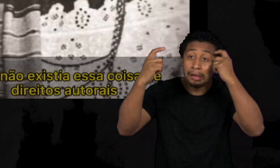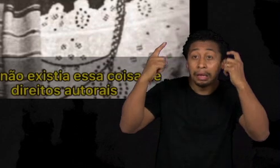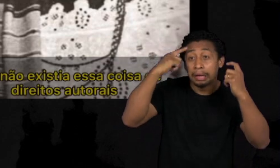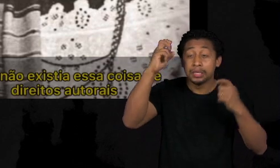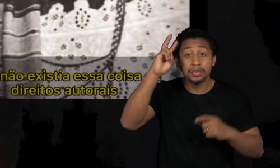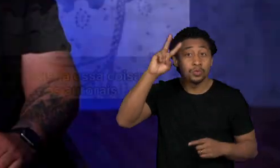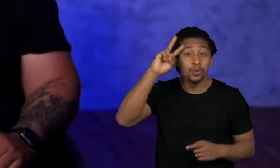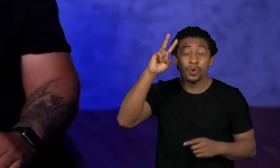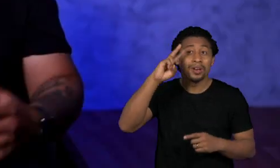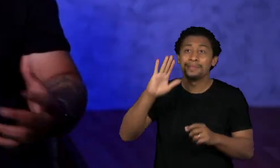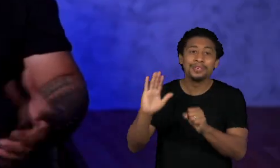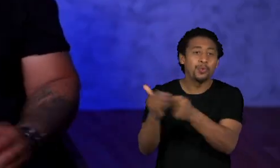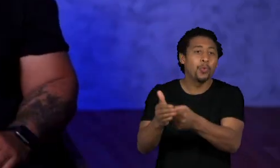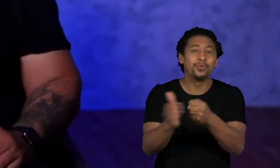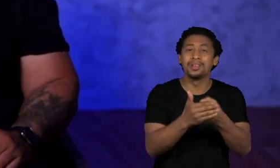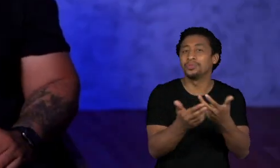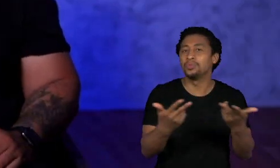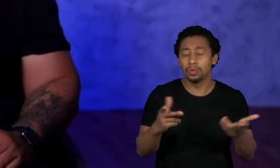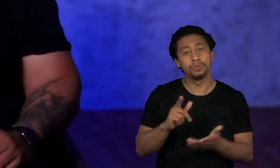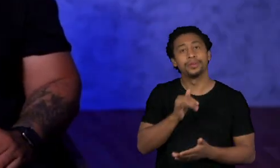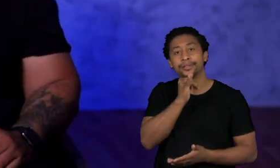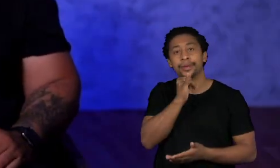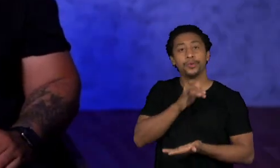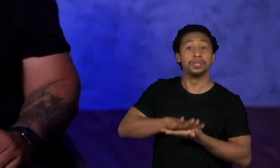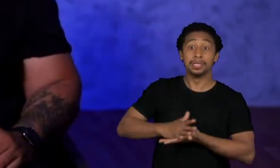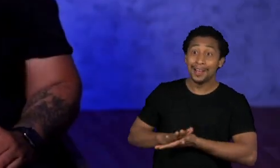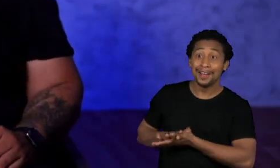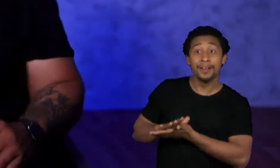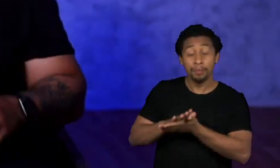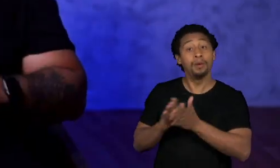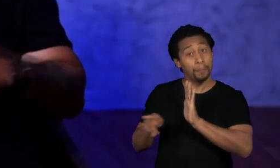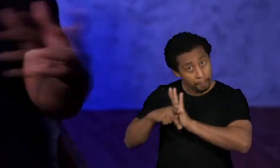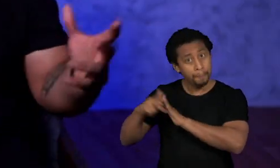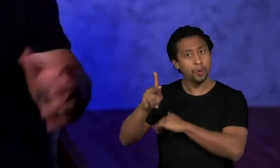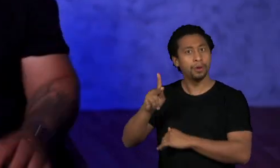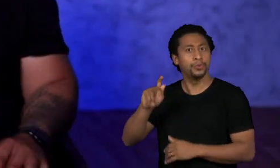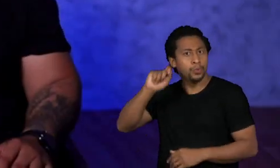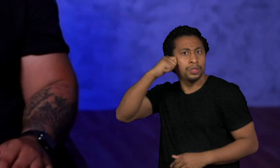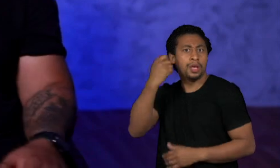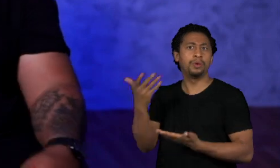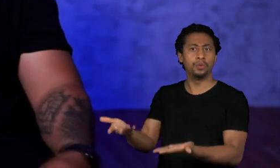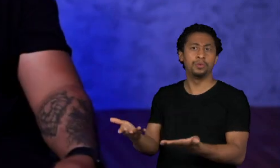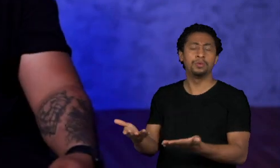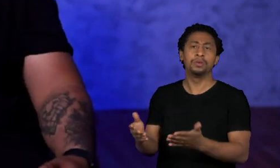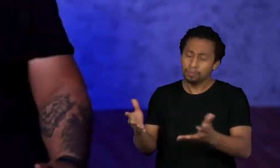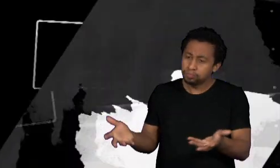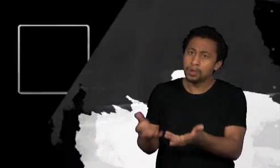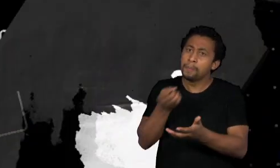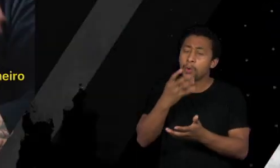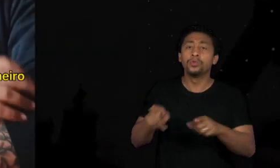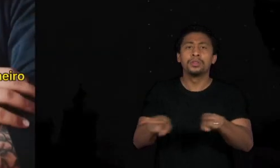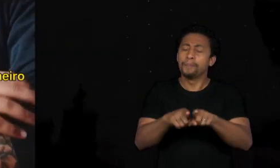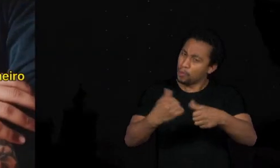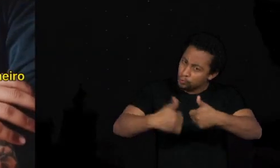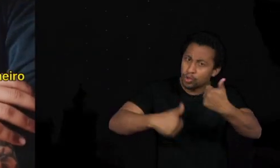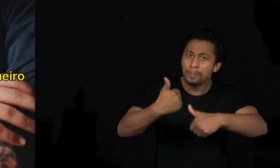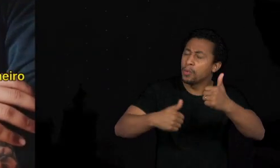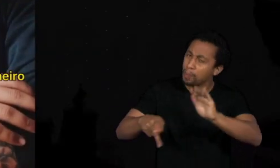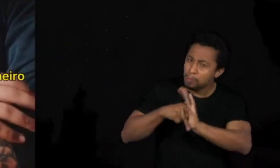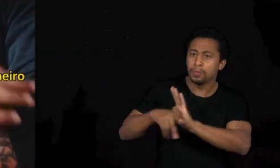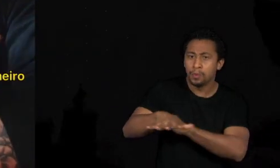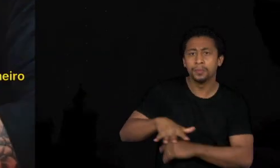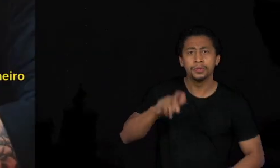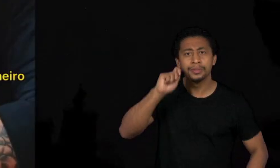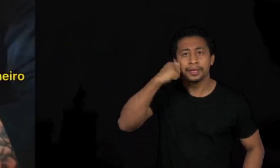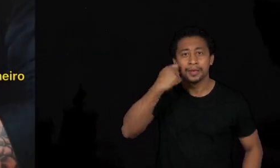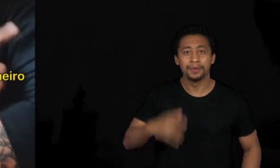caso do samba, ou muitas vezes fazendo de uma coisa que não é invenção dele, muito melhor, que é o caso do futebol, né? Você sabe quem compôs